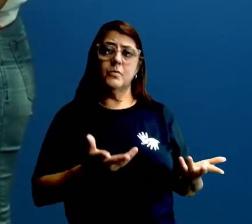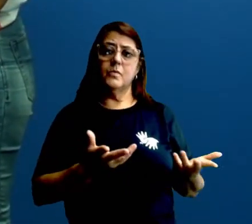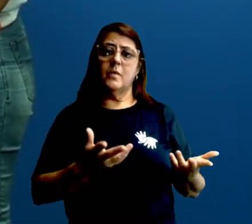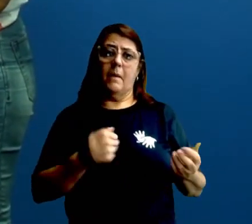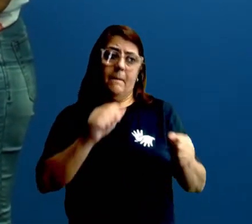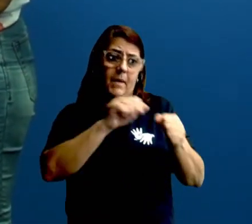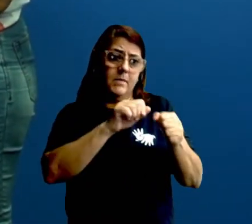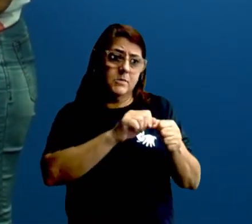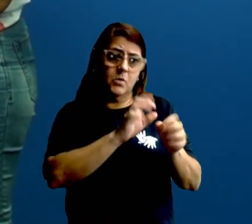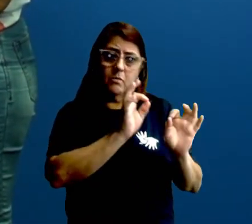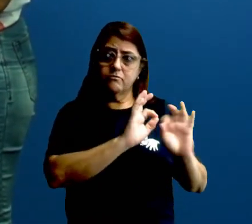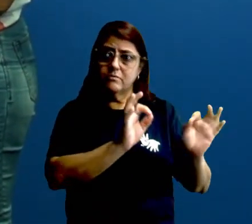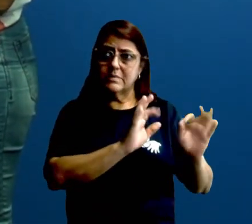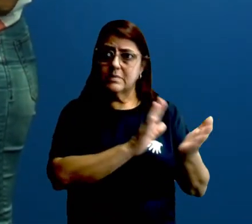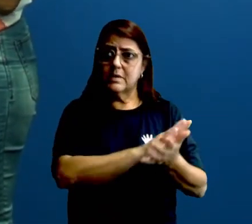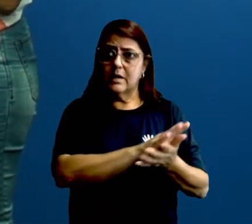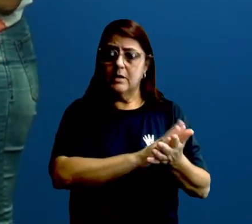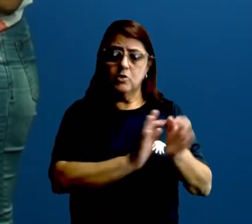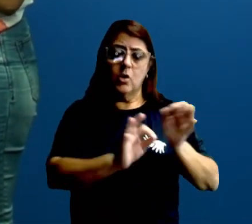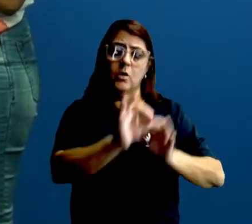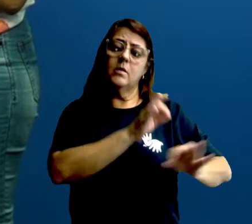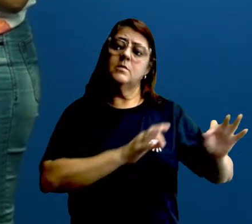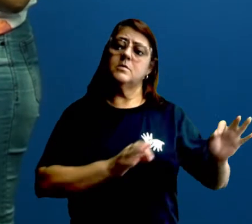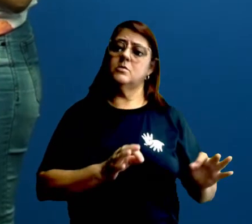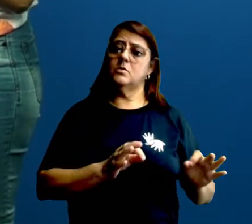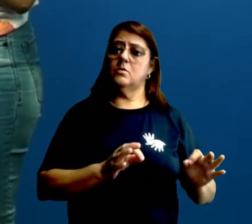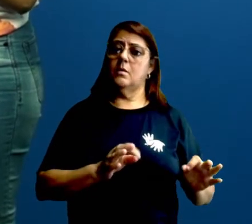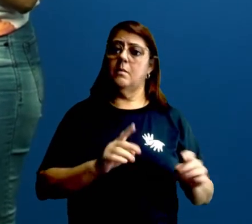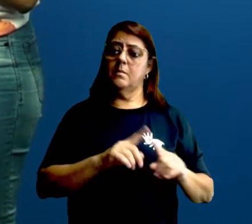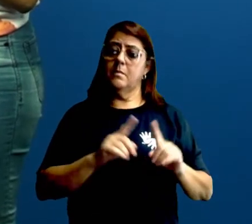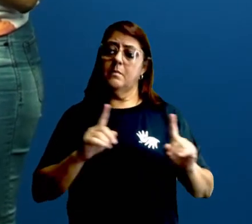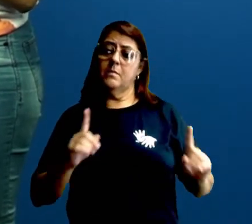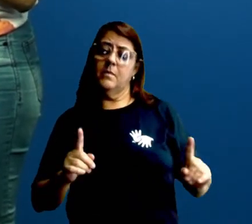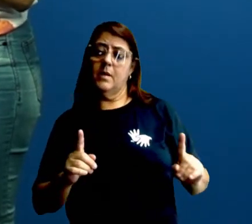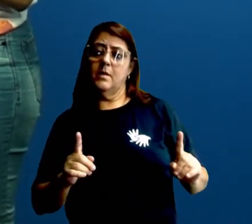bem que em um determinado lugar